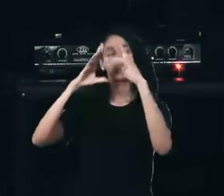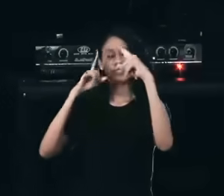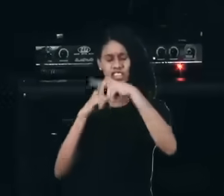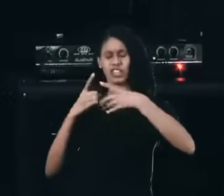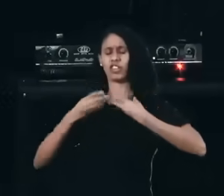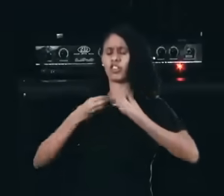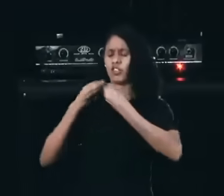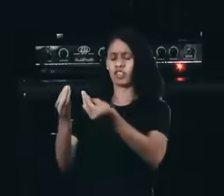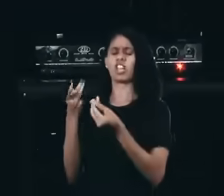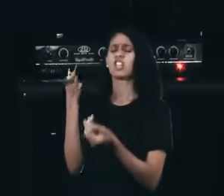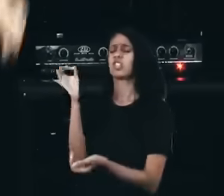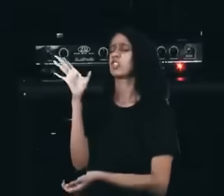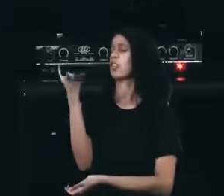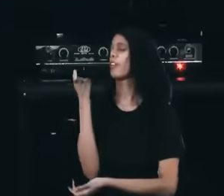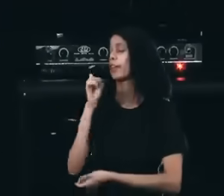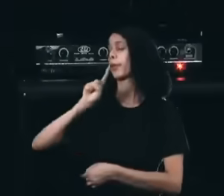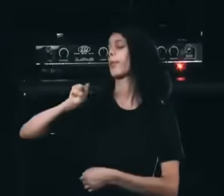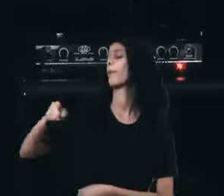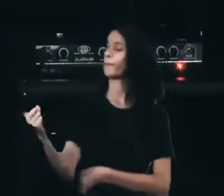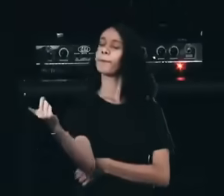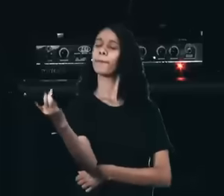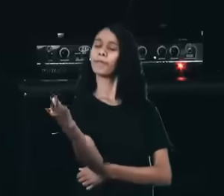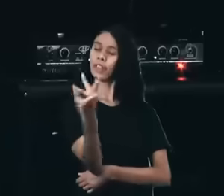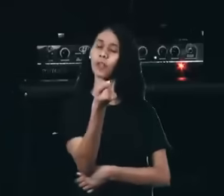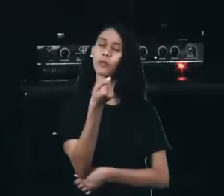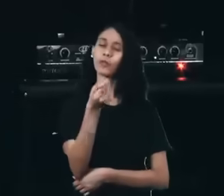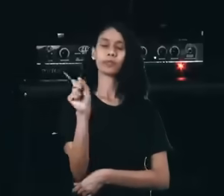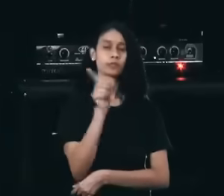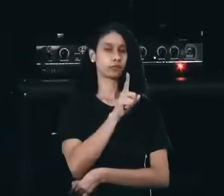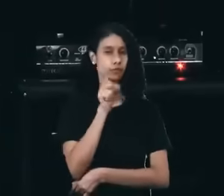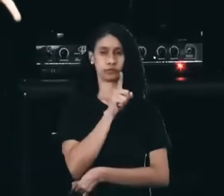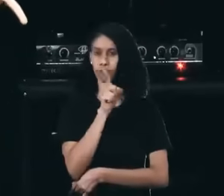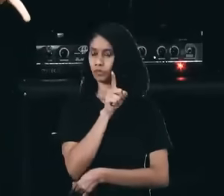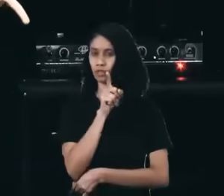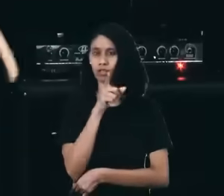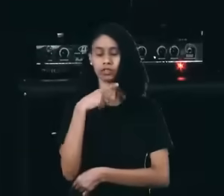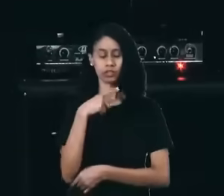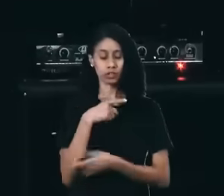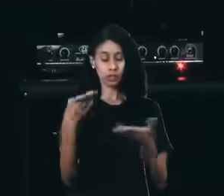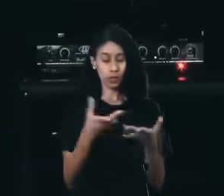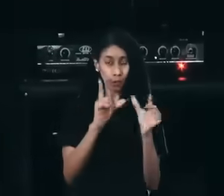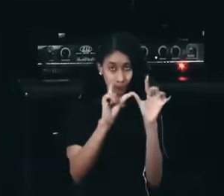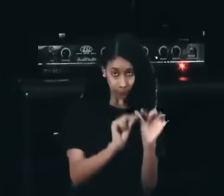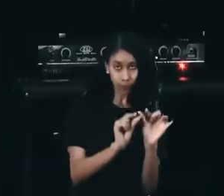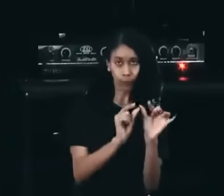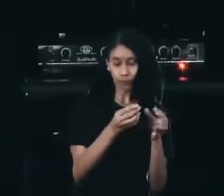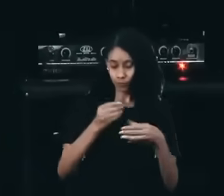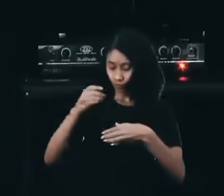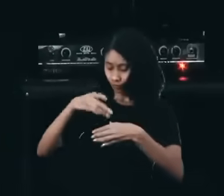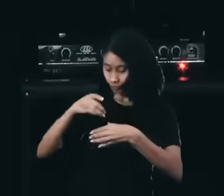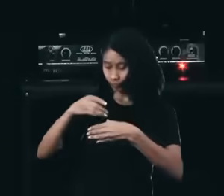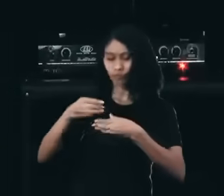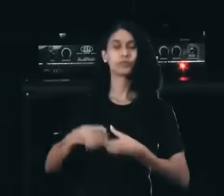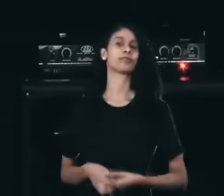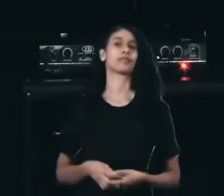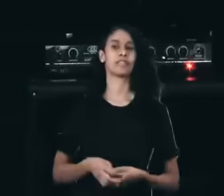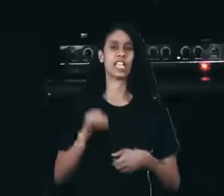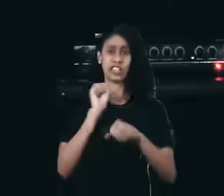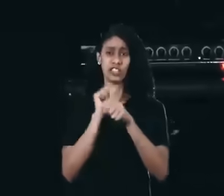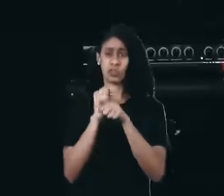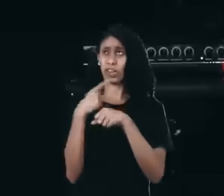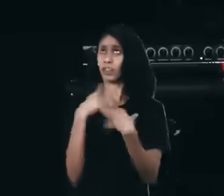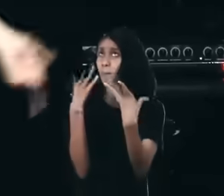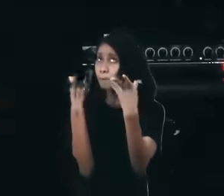eu só queria ter 1 milhão para ofertar. Não vai, não. É tendo no pouco que você vai ofertar. Não espera você ter